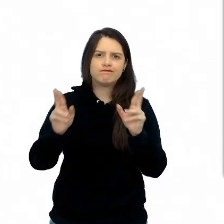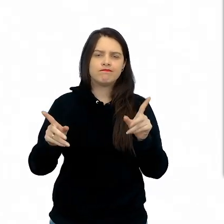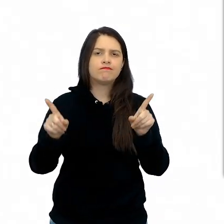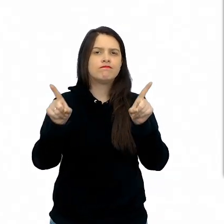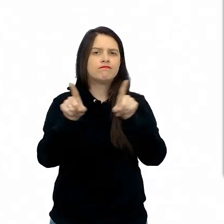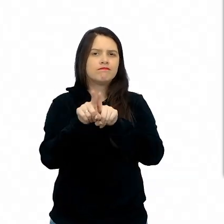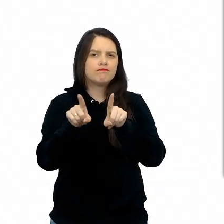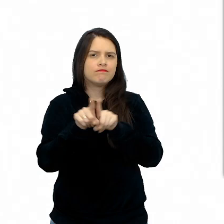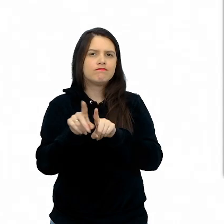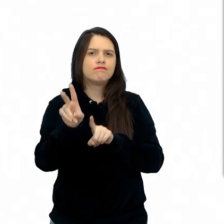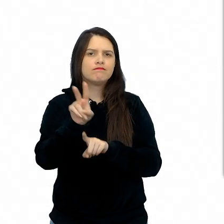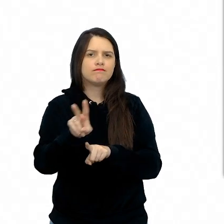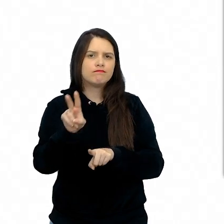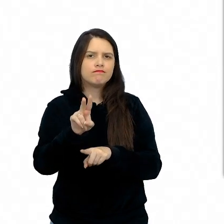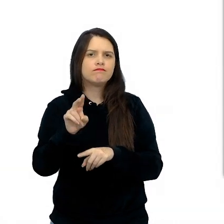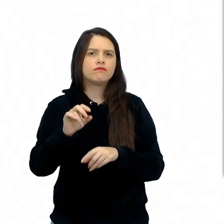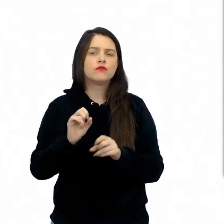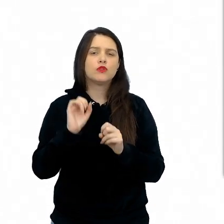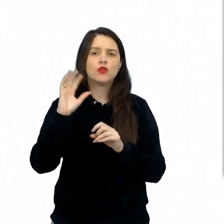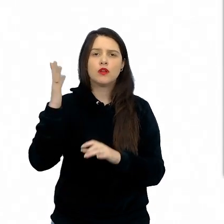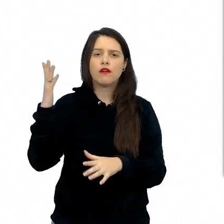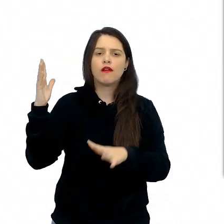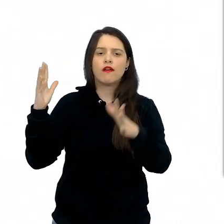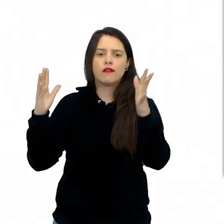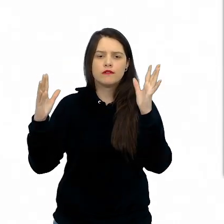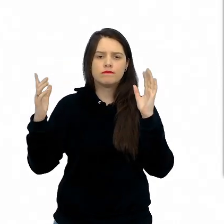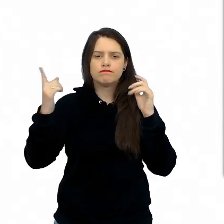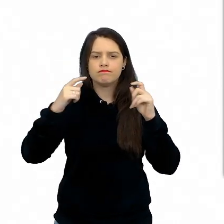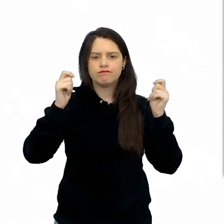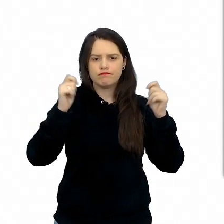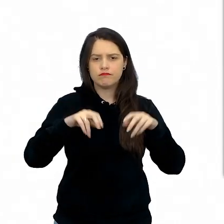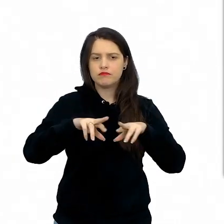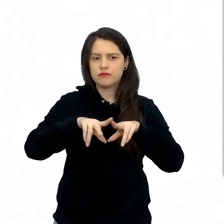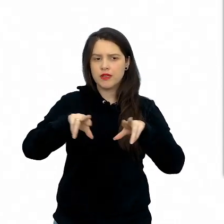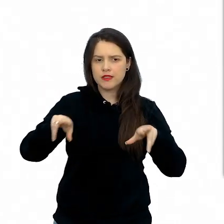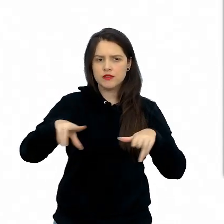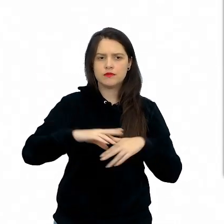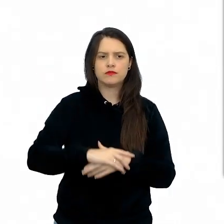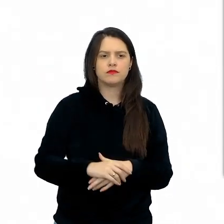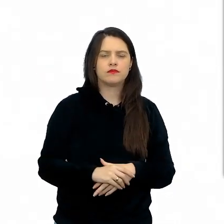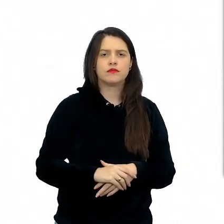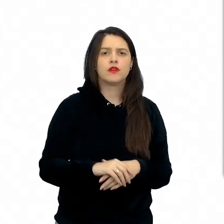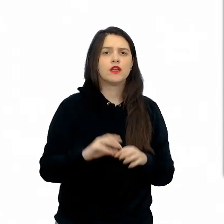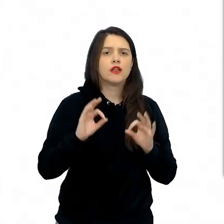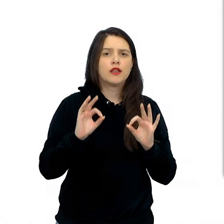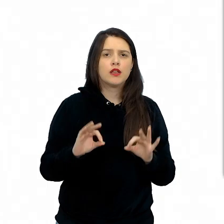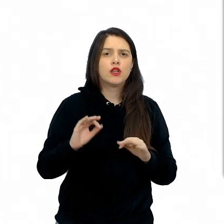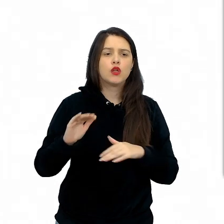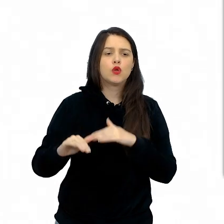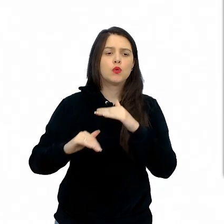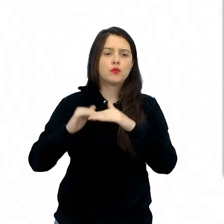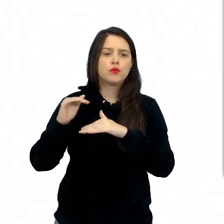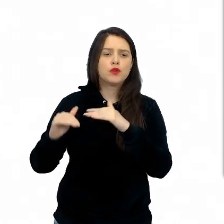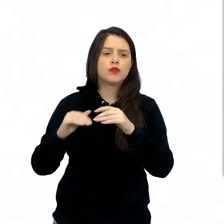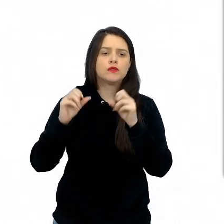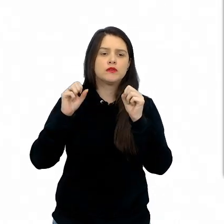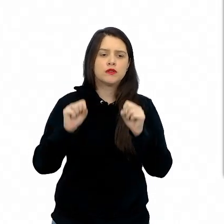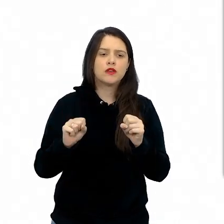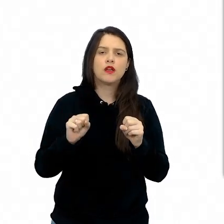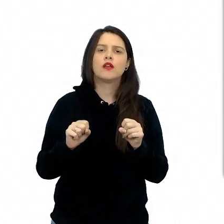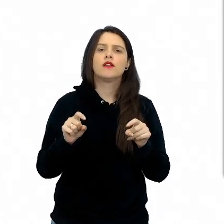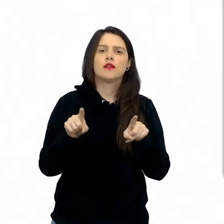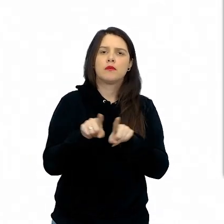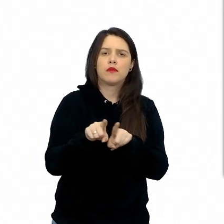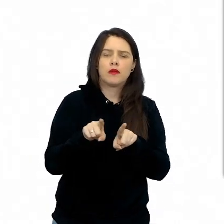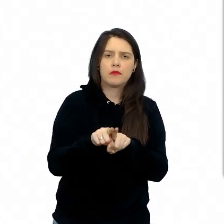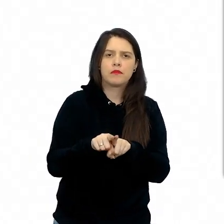também figuras que têm a mesma área podem ter perímetros diferentes. No processo cognitivo, a gente pode destacar